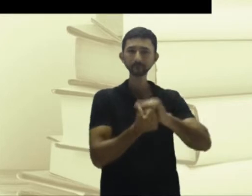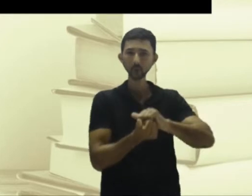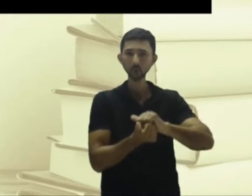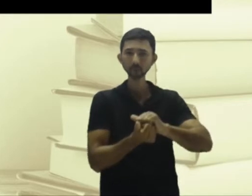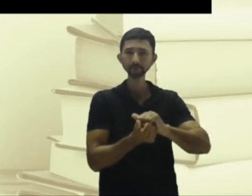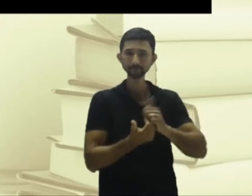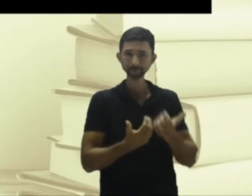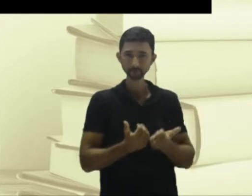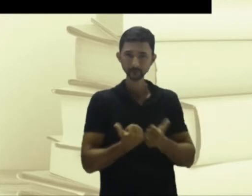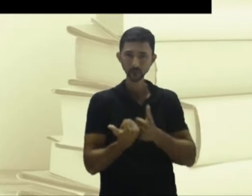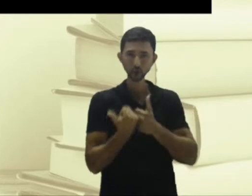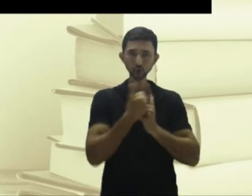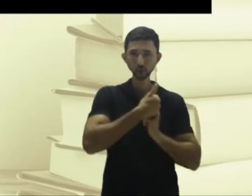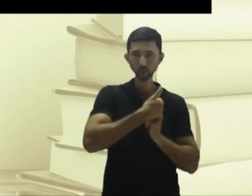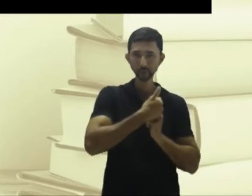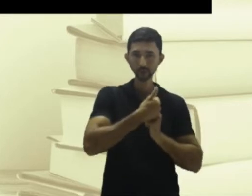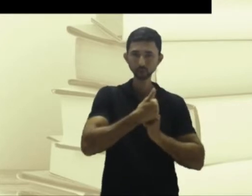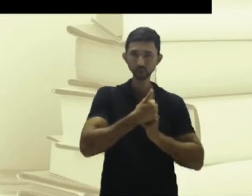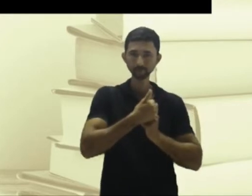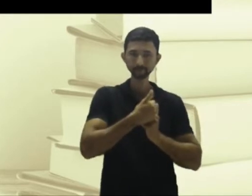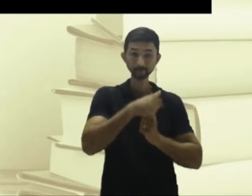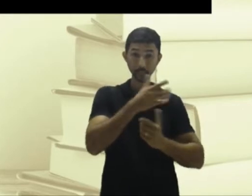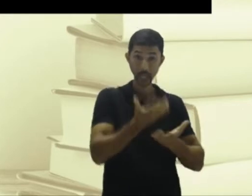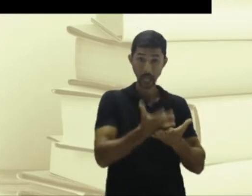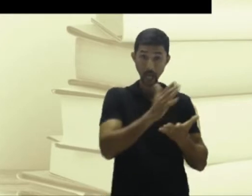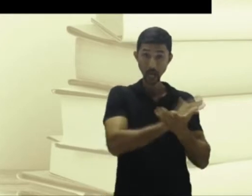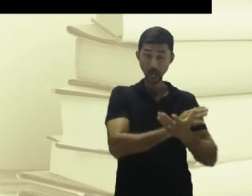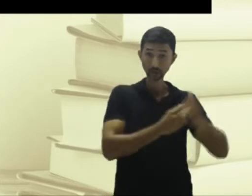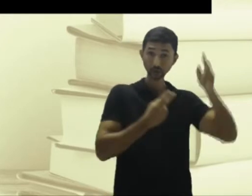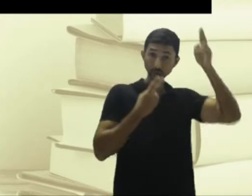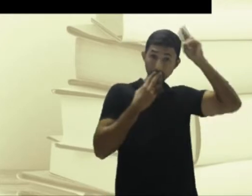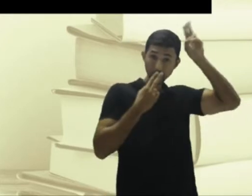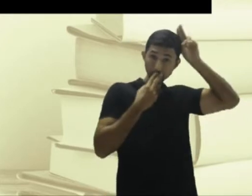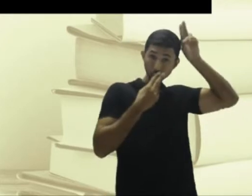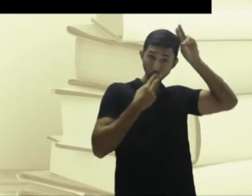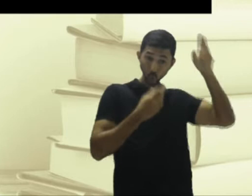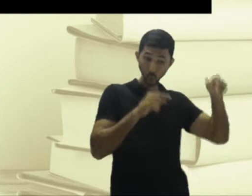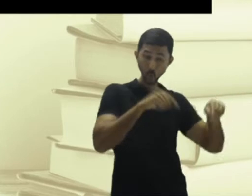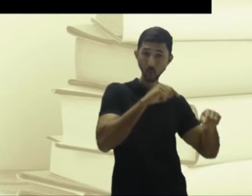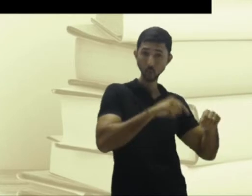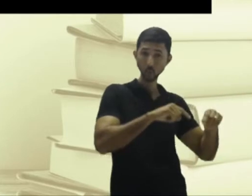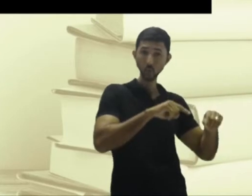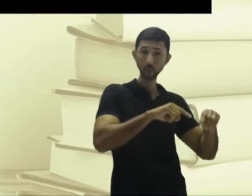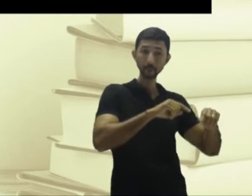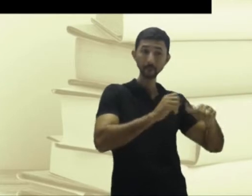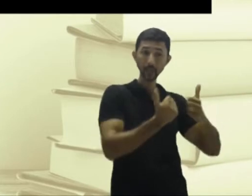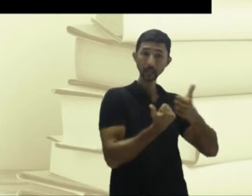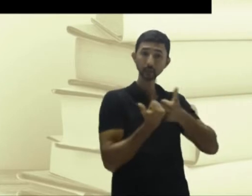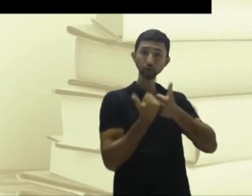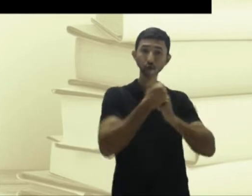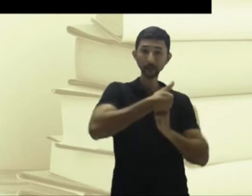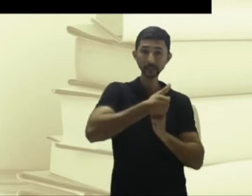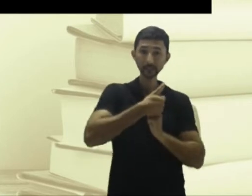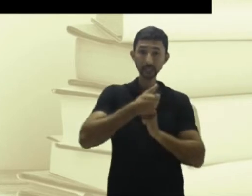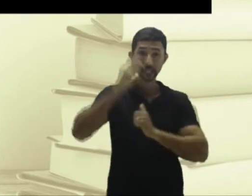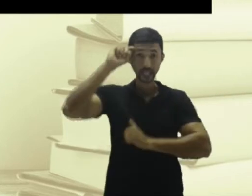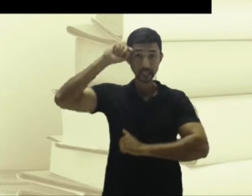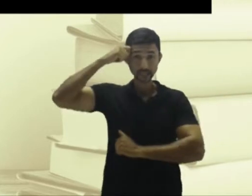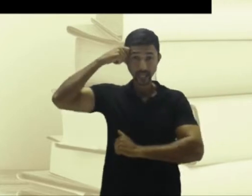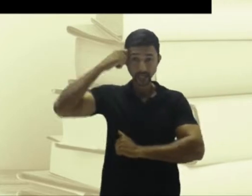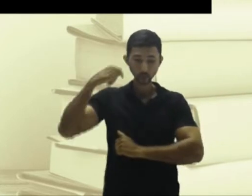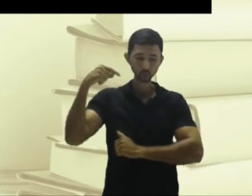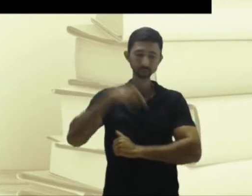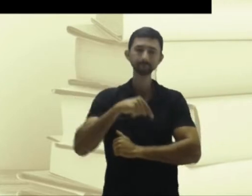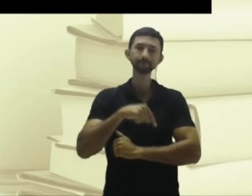para vocês, aquelas tribos indígenas que ocupavam o litoral brasileiro, através desse contato